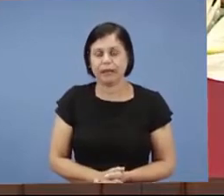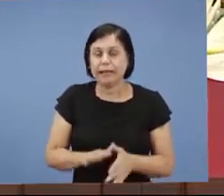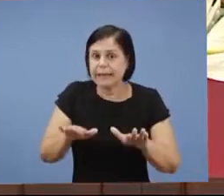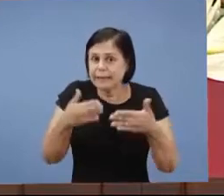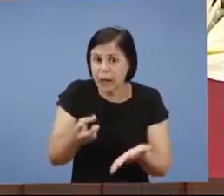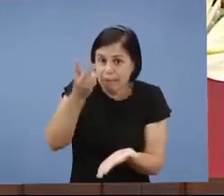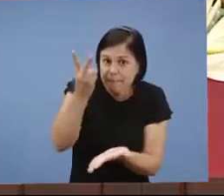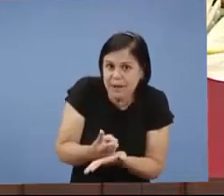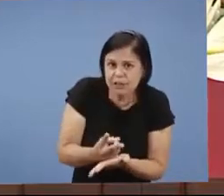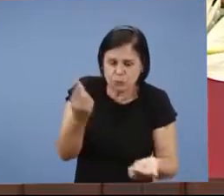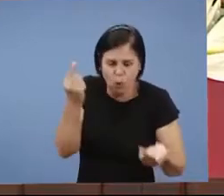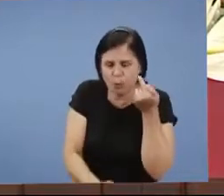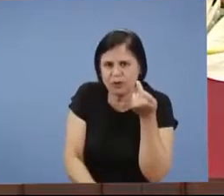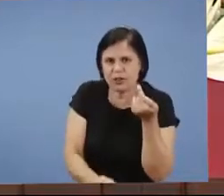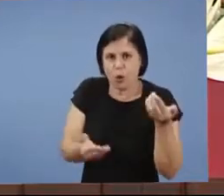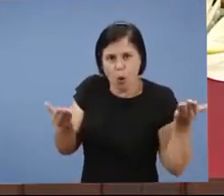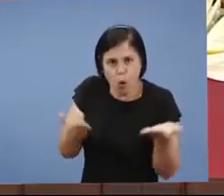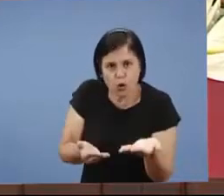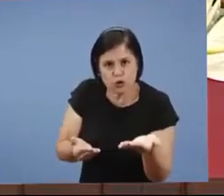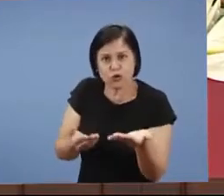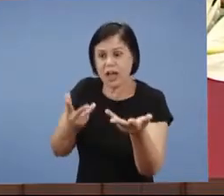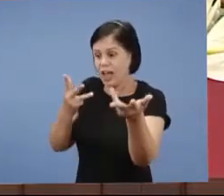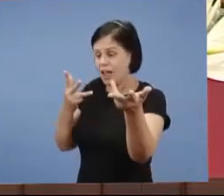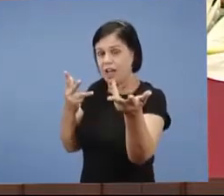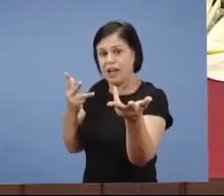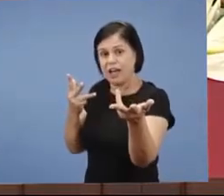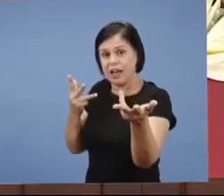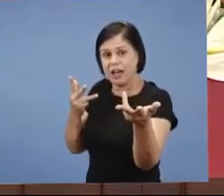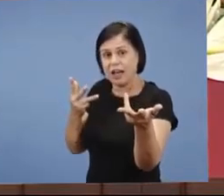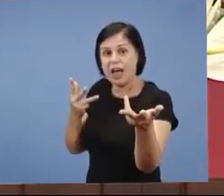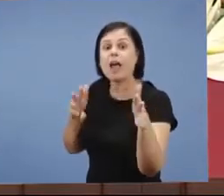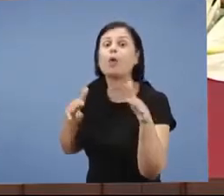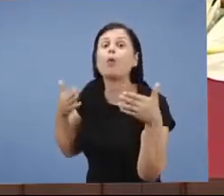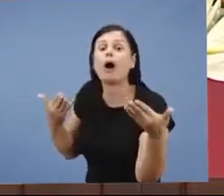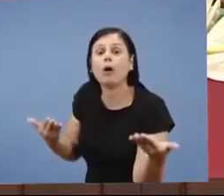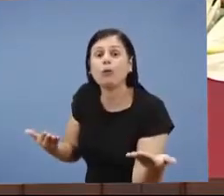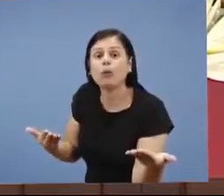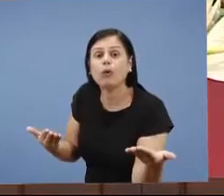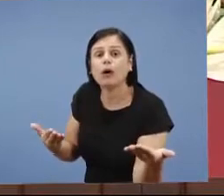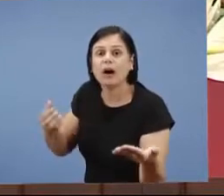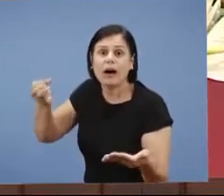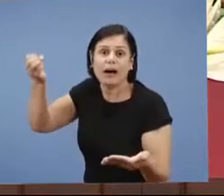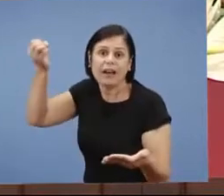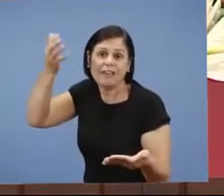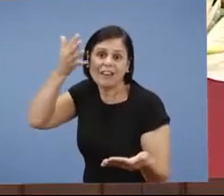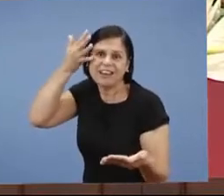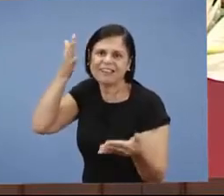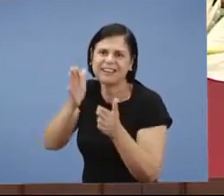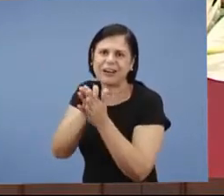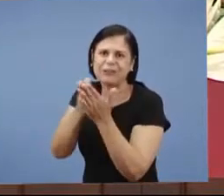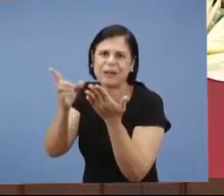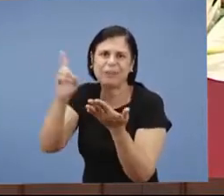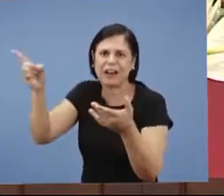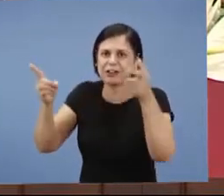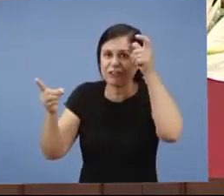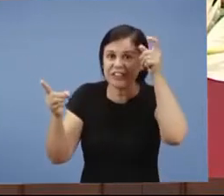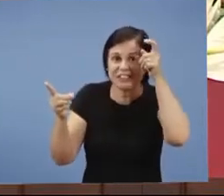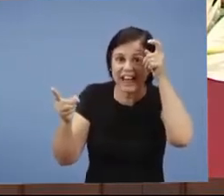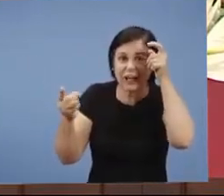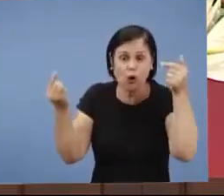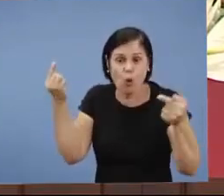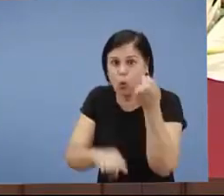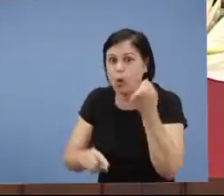mesma oposição, hoje é a revelação da palavra. É a mesma a revelação da